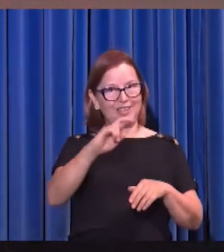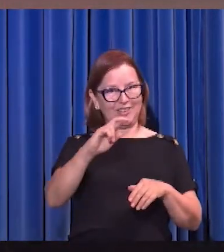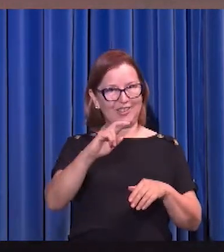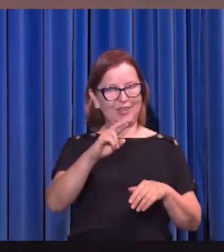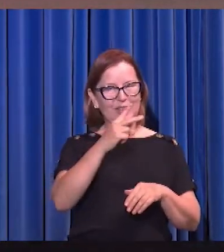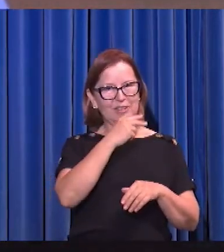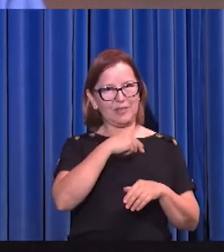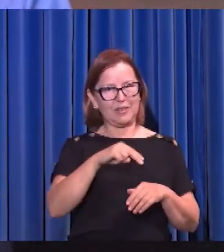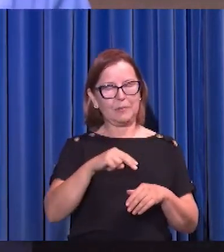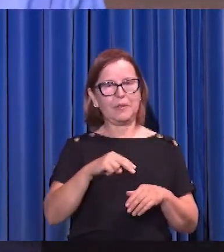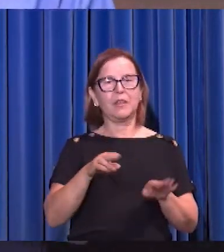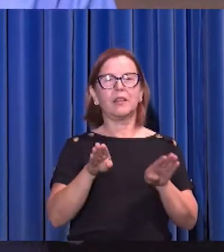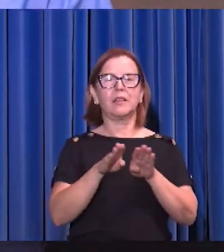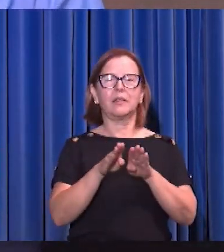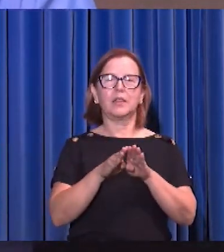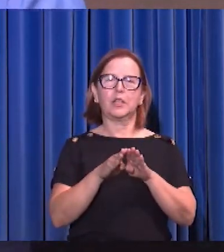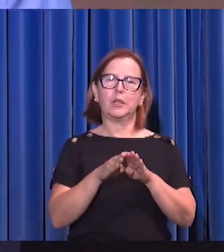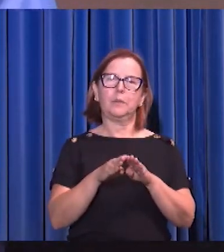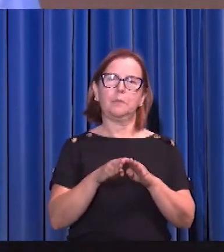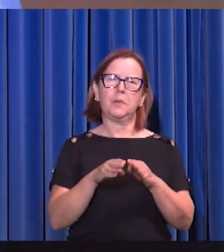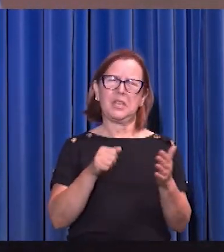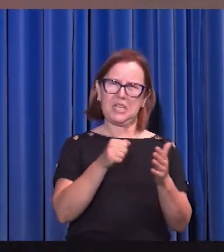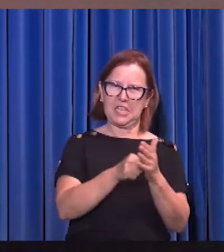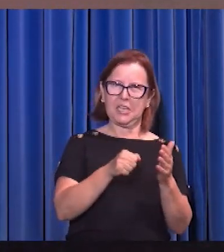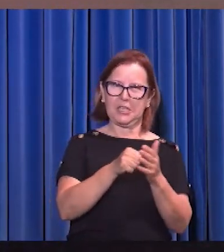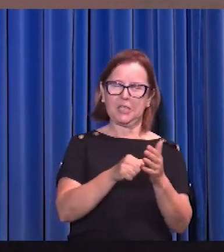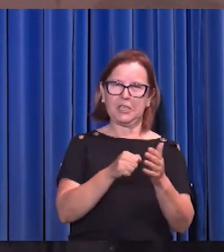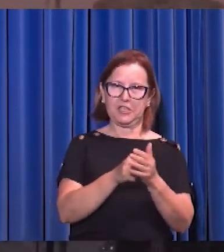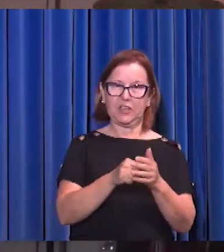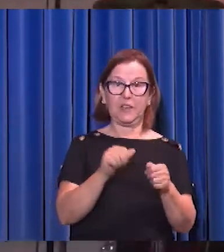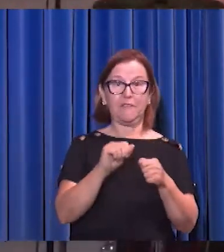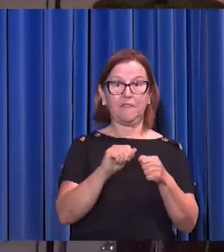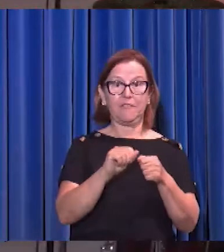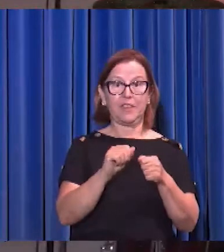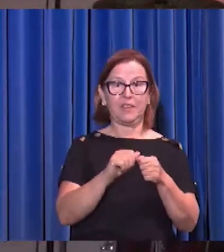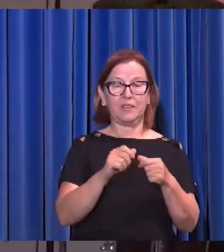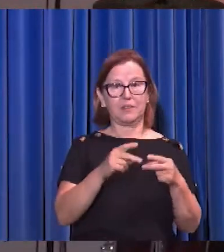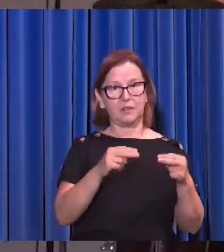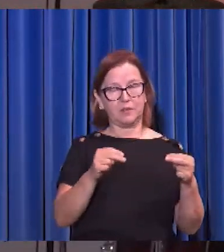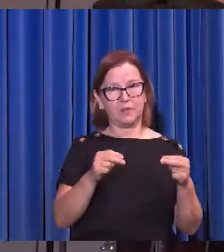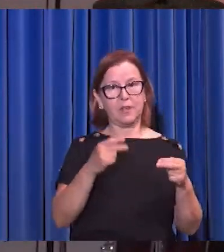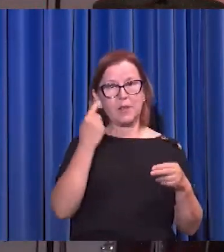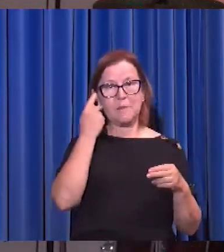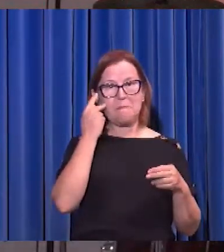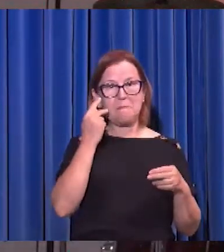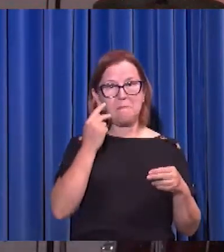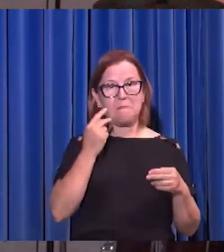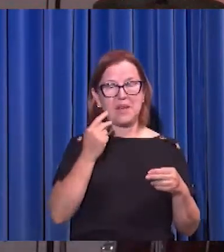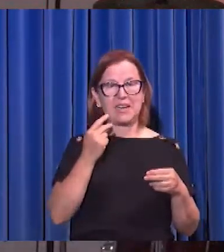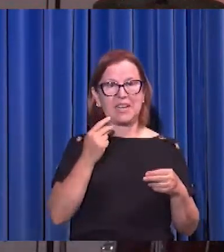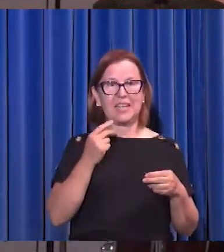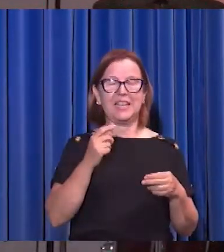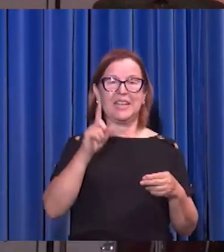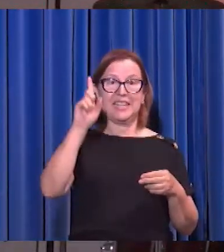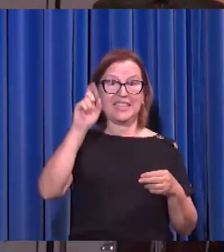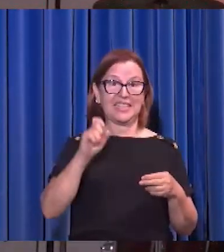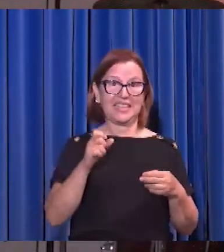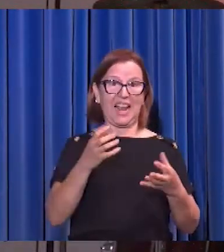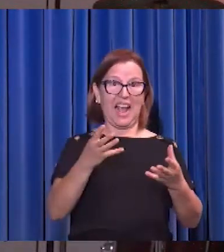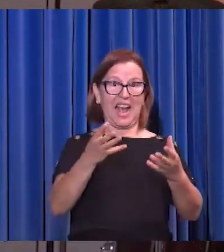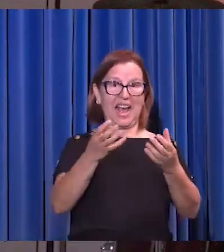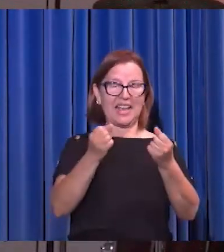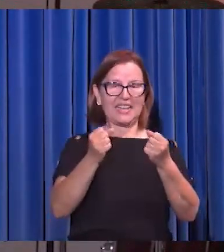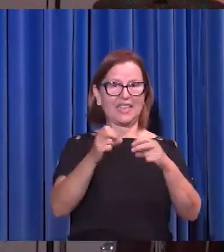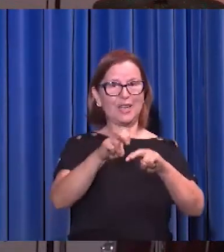se tornar aceito diante de Deus. O próprio Nicodemos, ele sabia que ele precisava